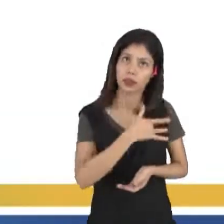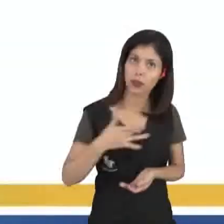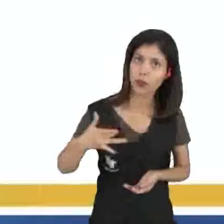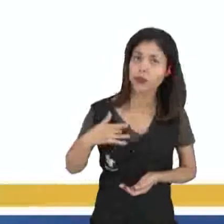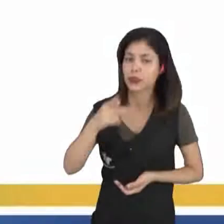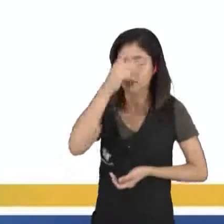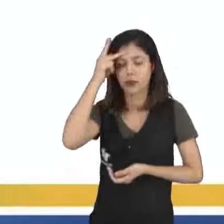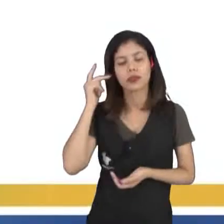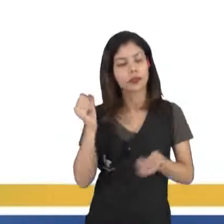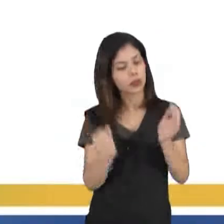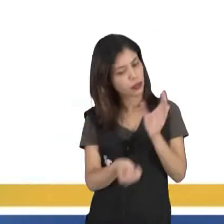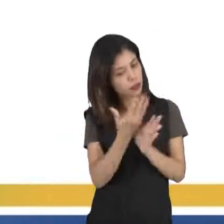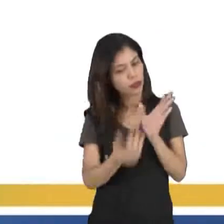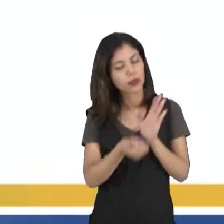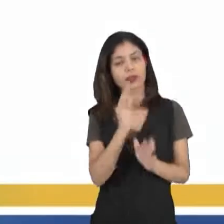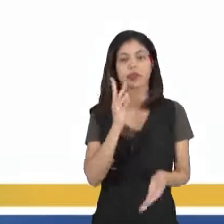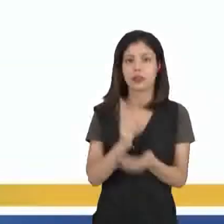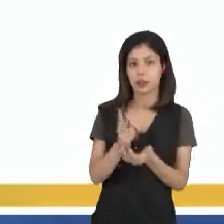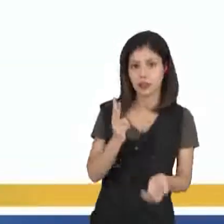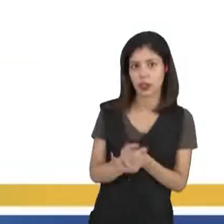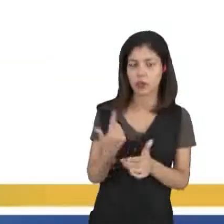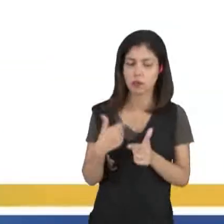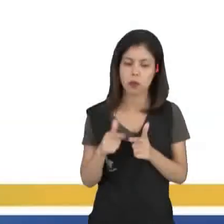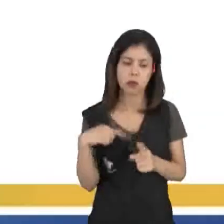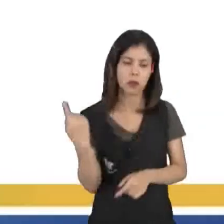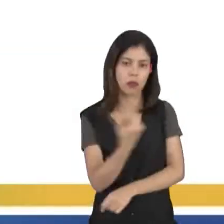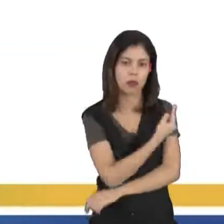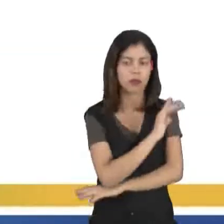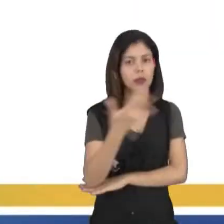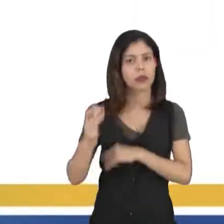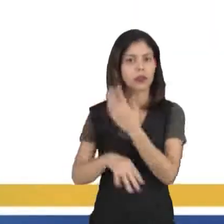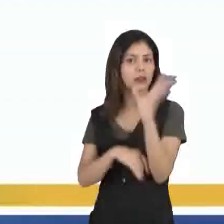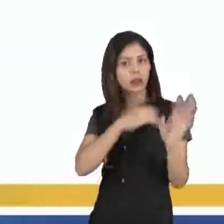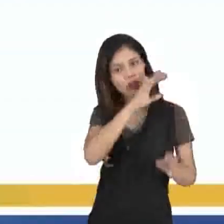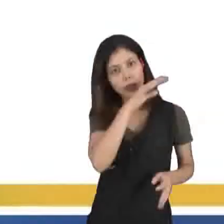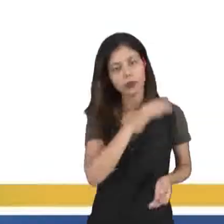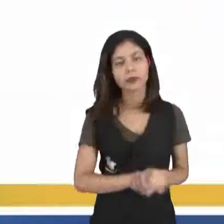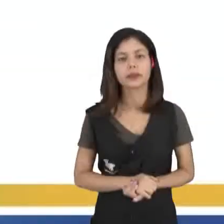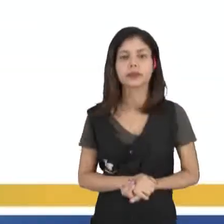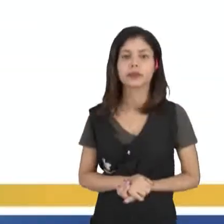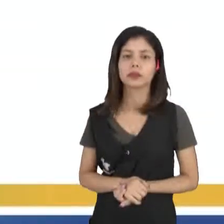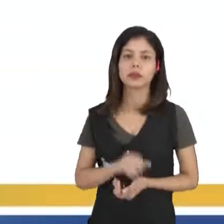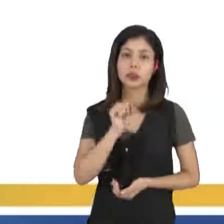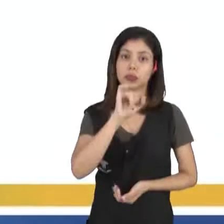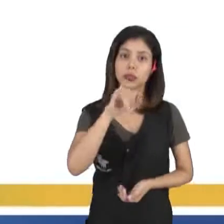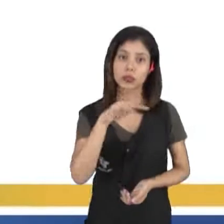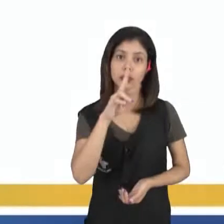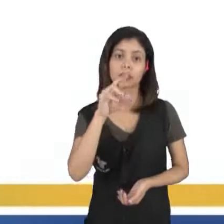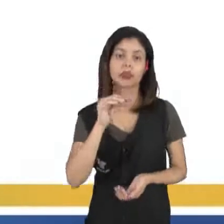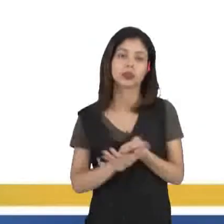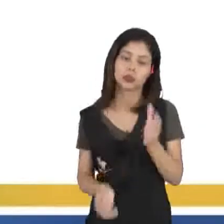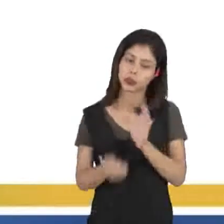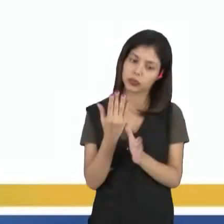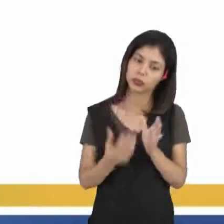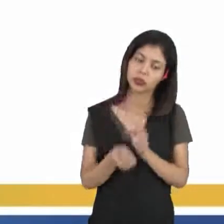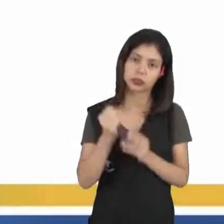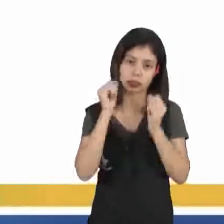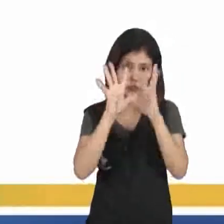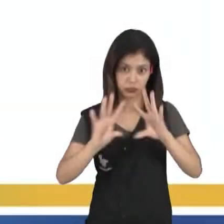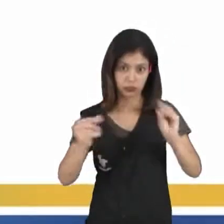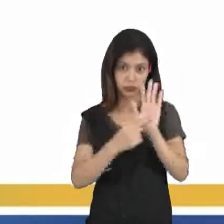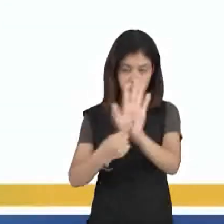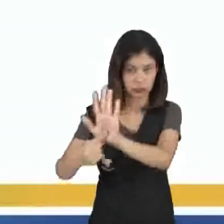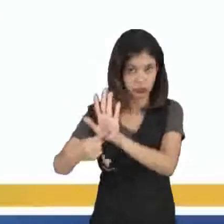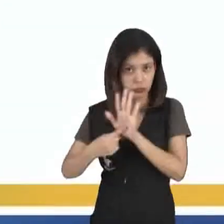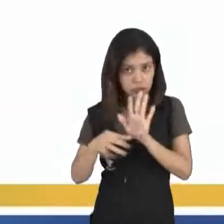do consumidor e dos produtores, sem prejudicar o meio ambiente nem os animais, justo, produzido com transparência e